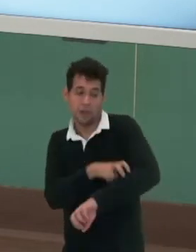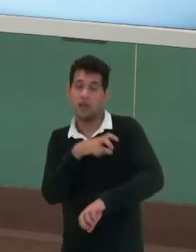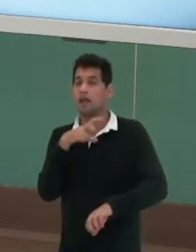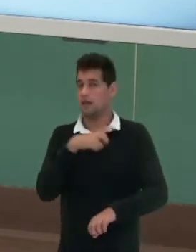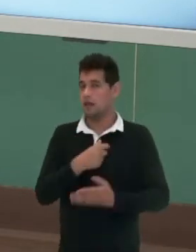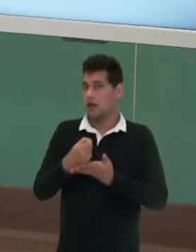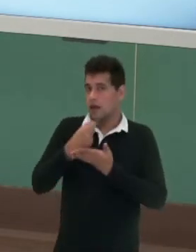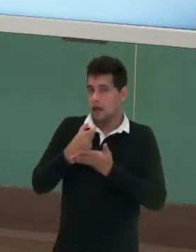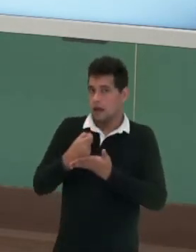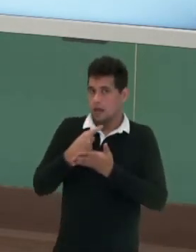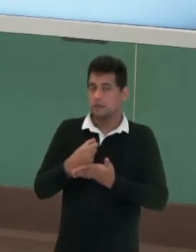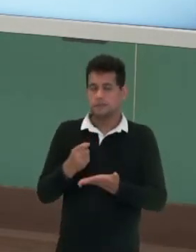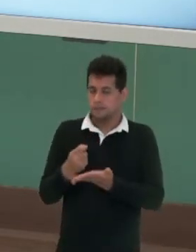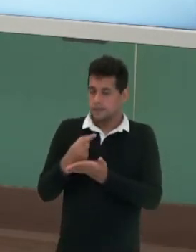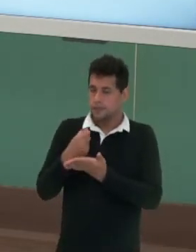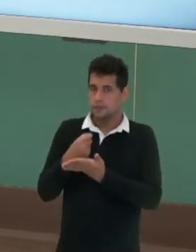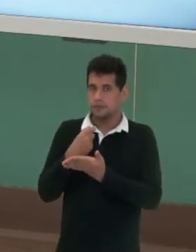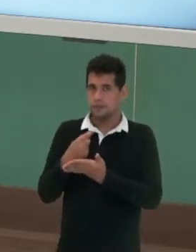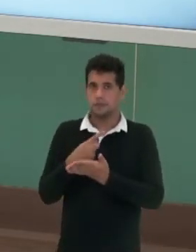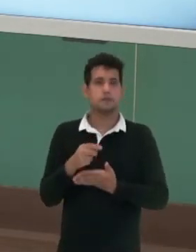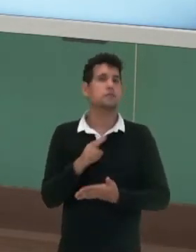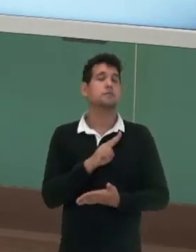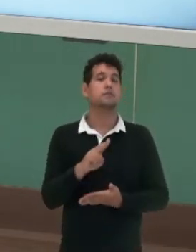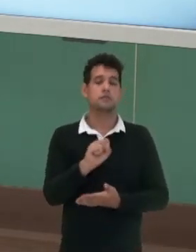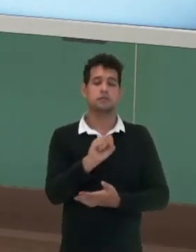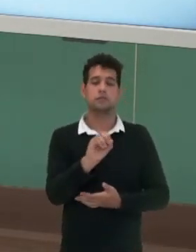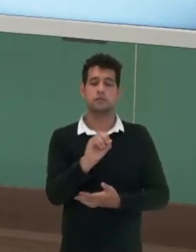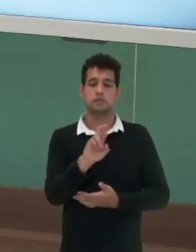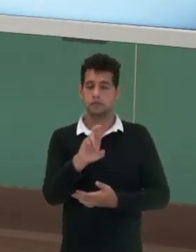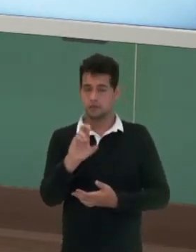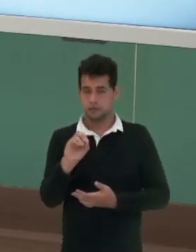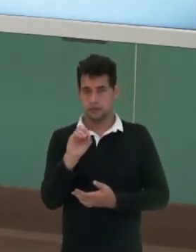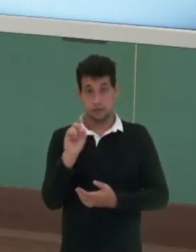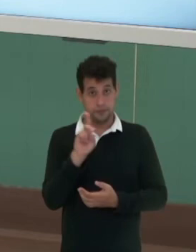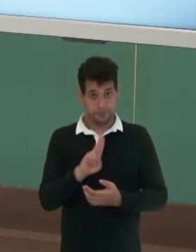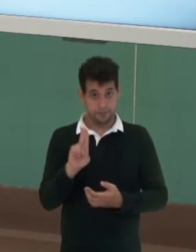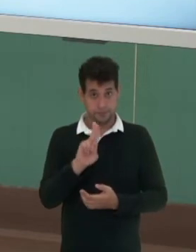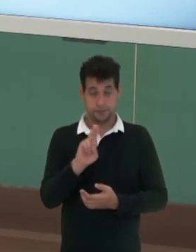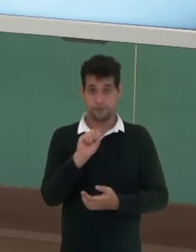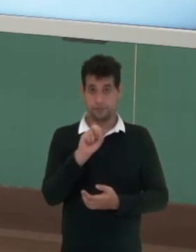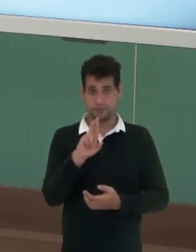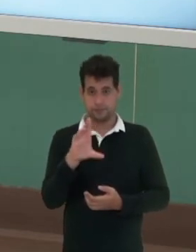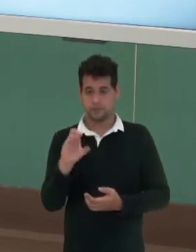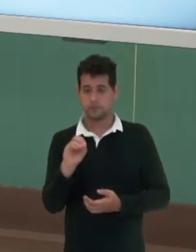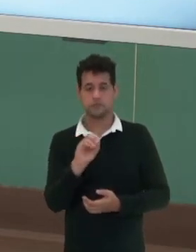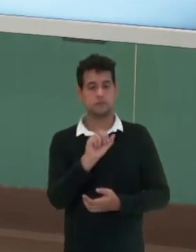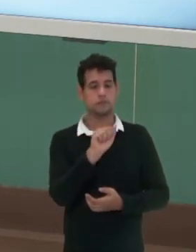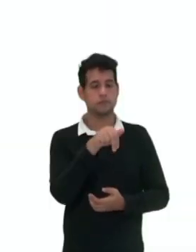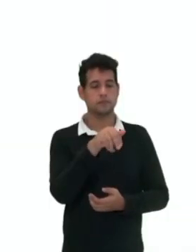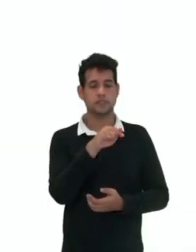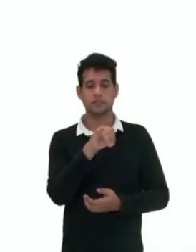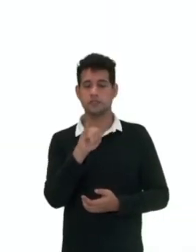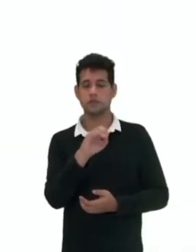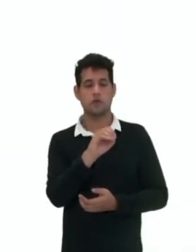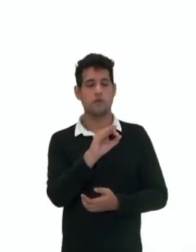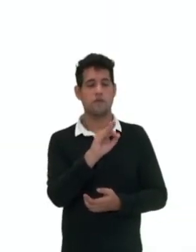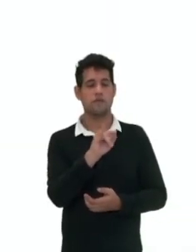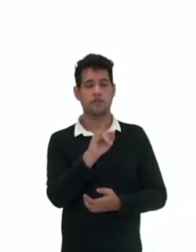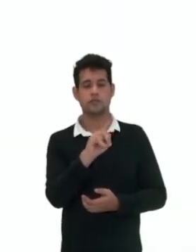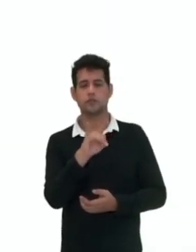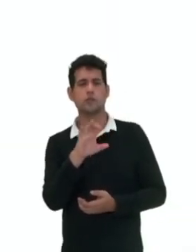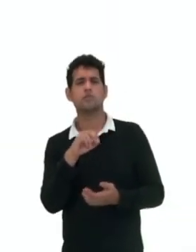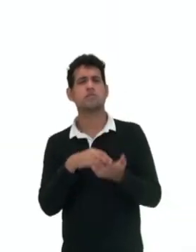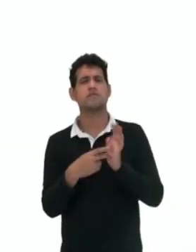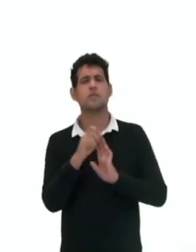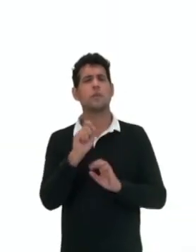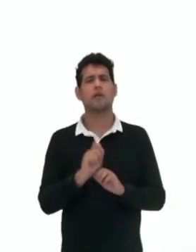remédio. Esse remédio, na verdade, é um soro. A gente chama de soro antiofídico, por exemplo. Então, o que é o soro?